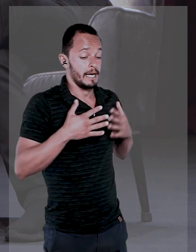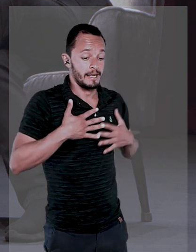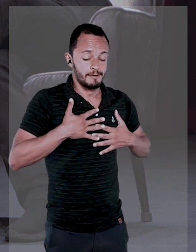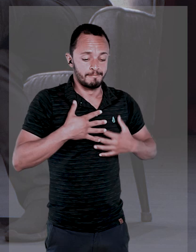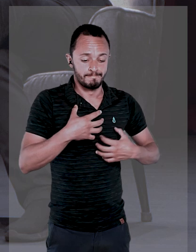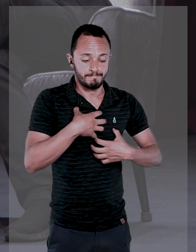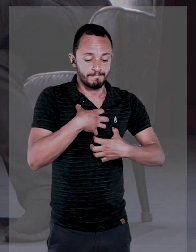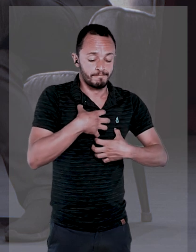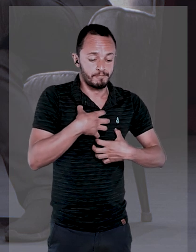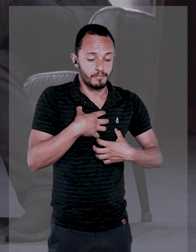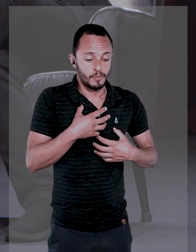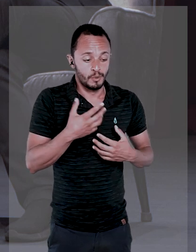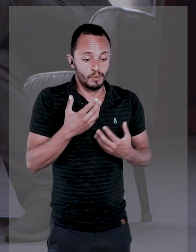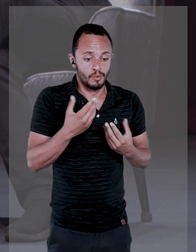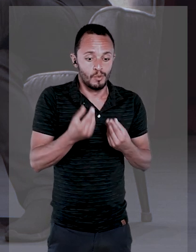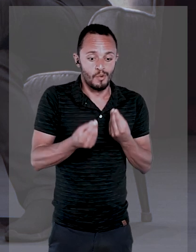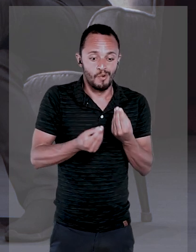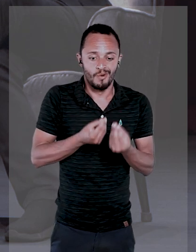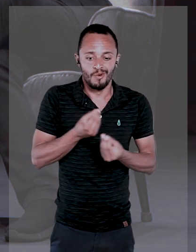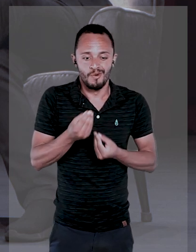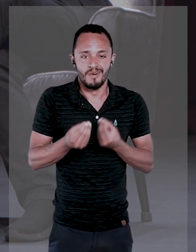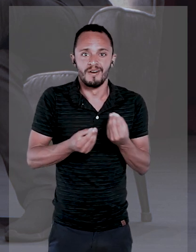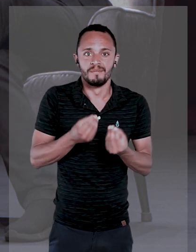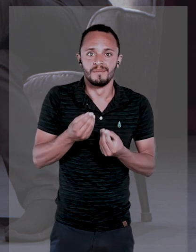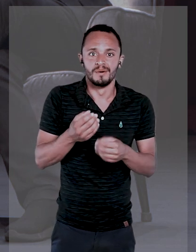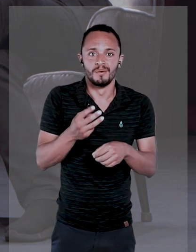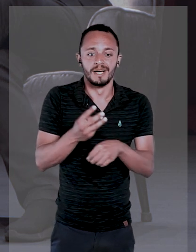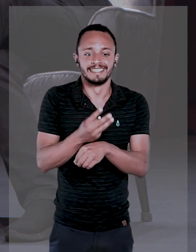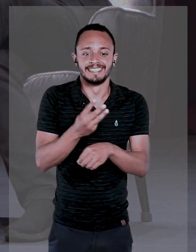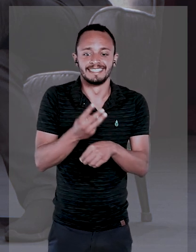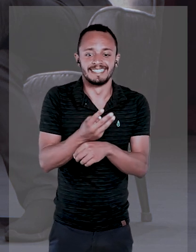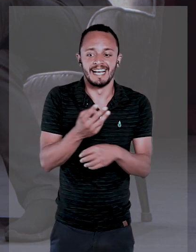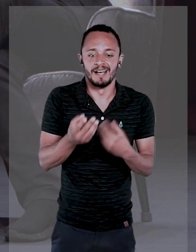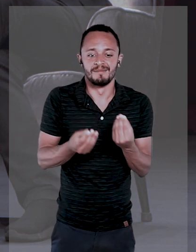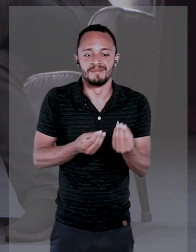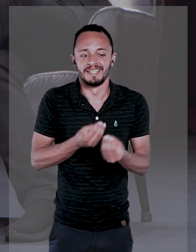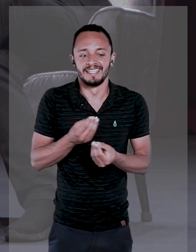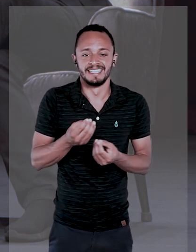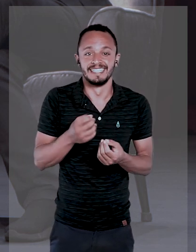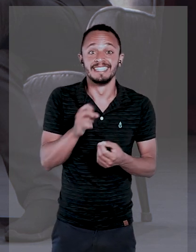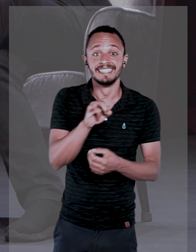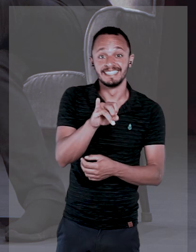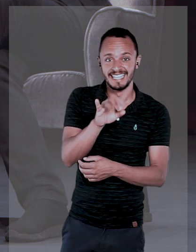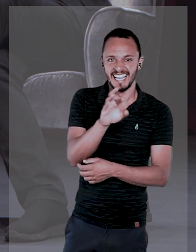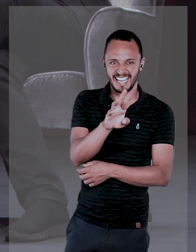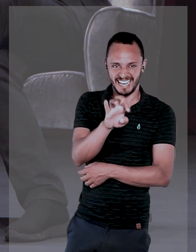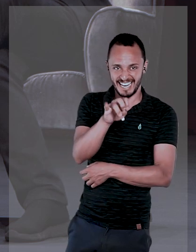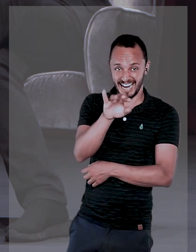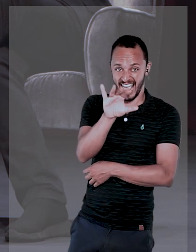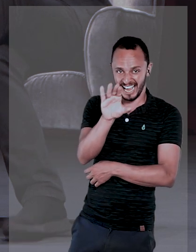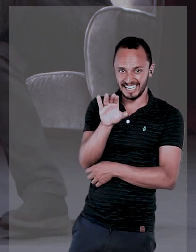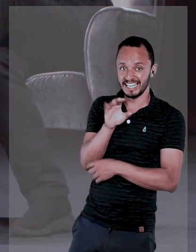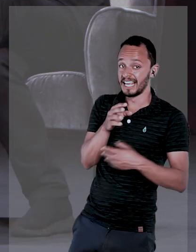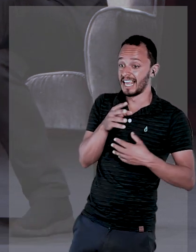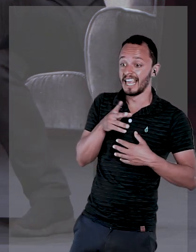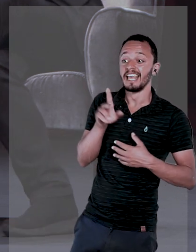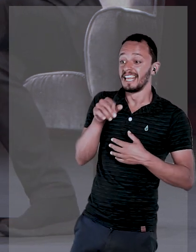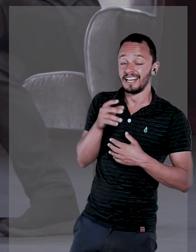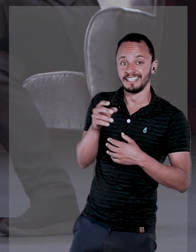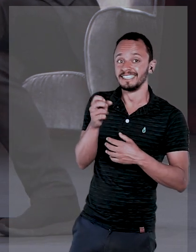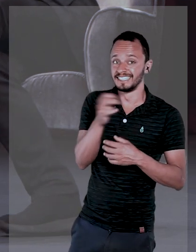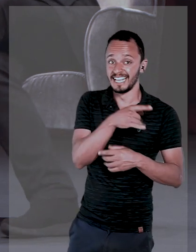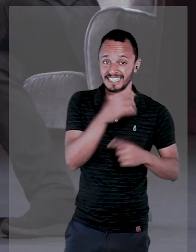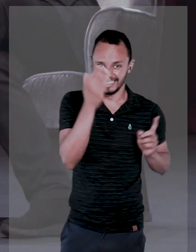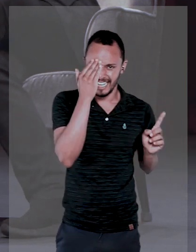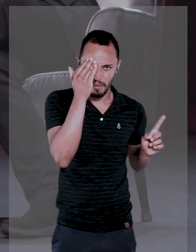deixar de falar com ele. Como você sabe, eu a dada altura pensei, não vou mais mandar WhatsApp. Se você falar isso com ele,